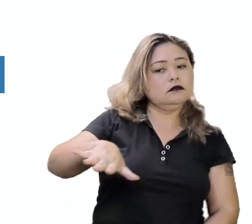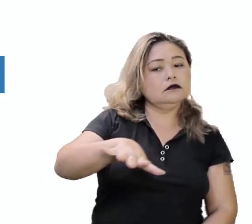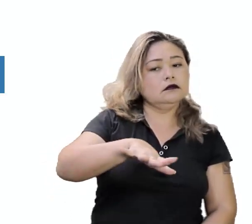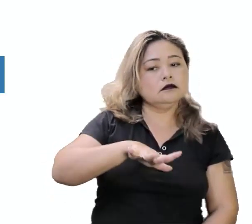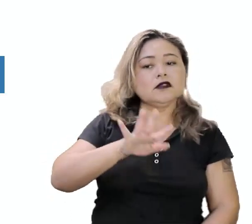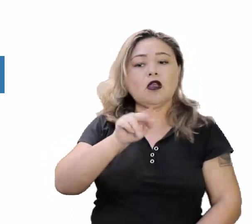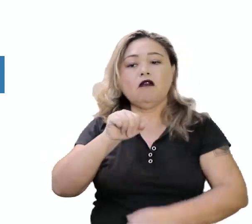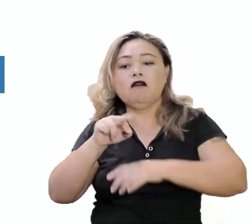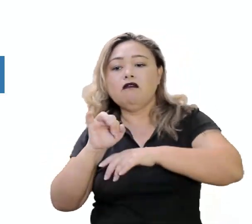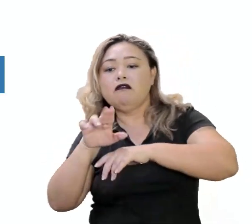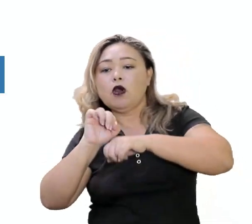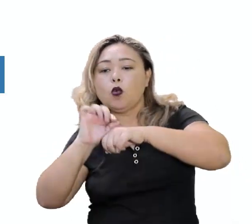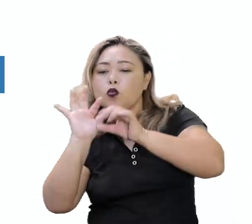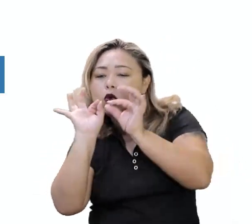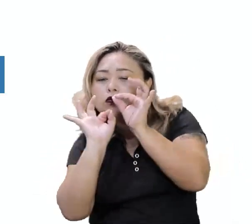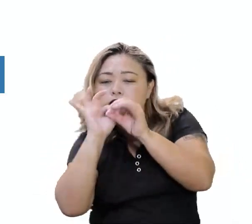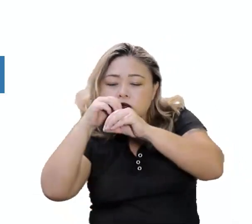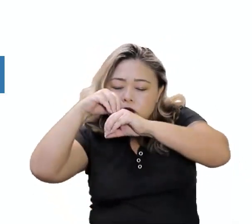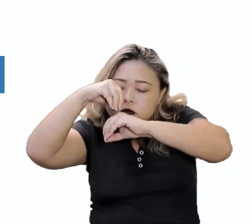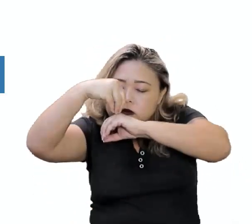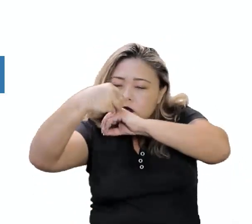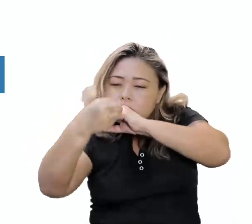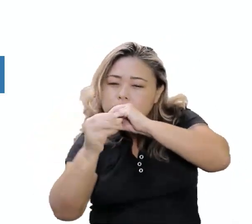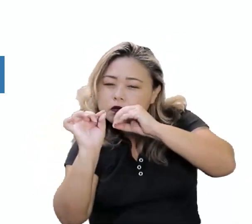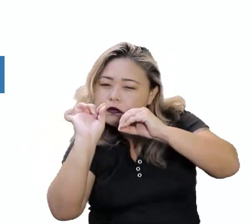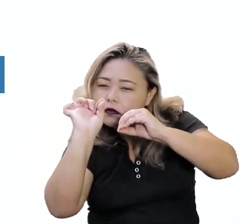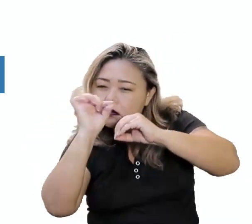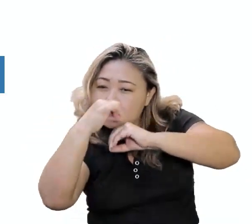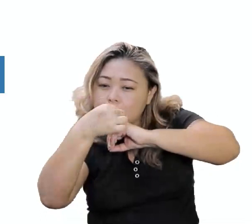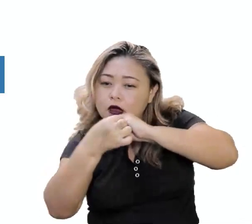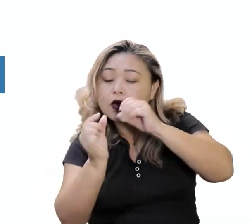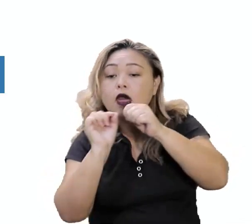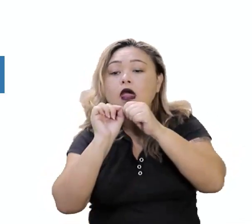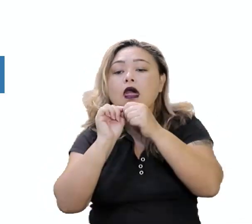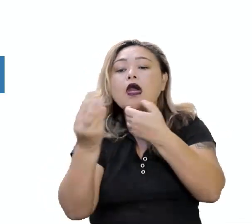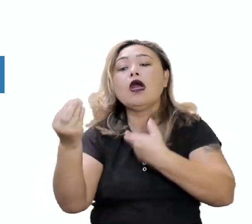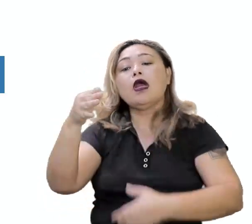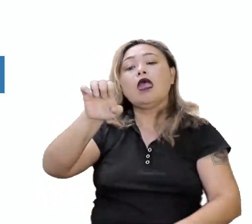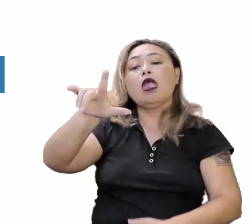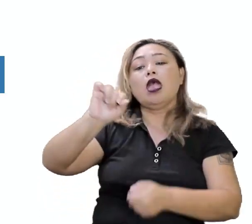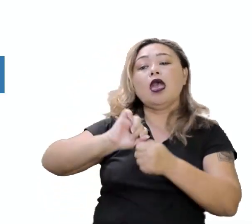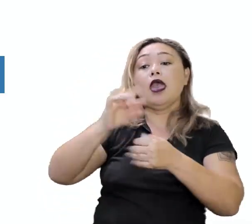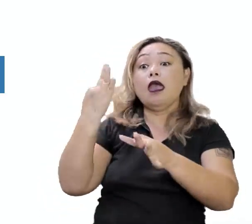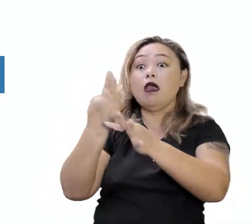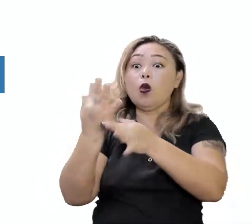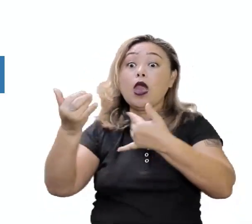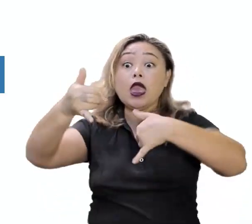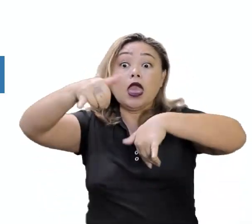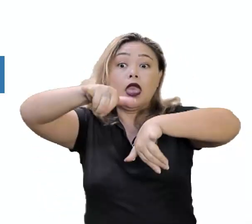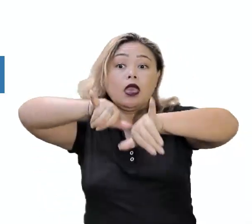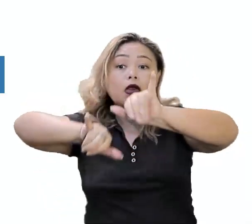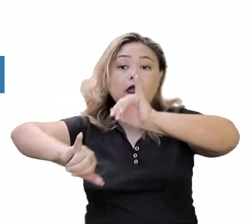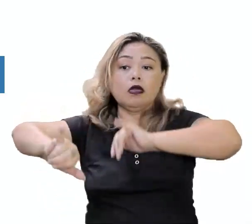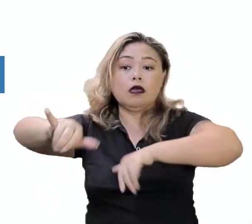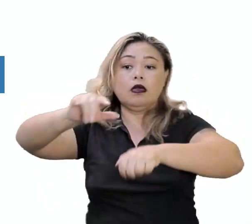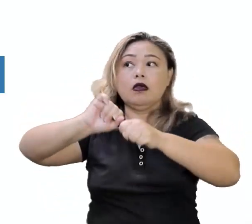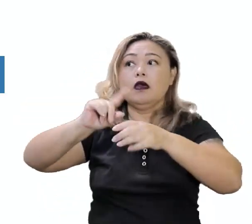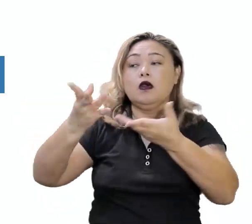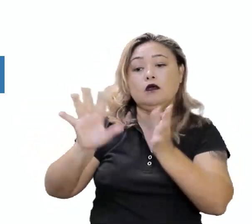de fauna, flora, micro-organismos, tá bom? E os elementos físicos e